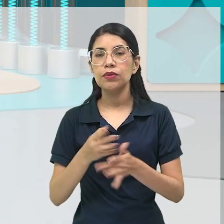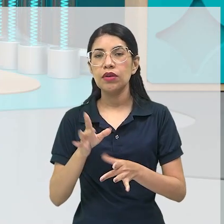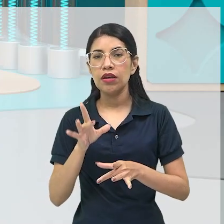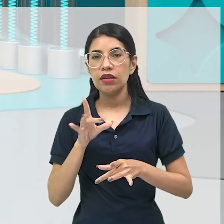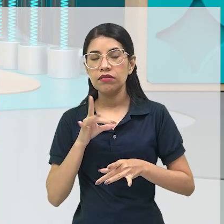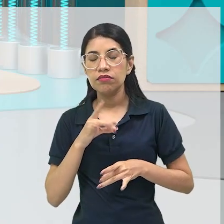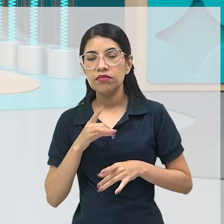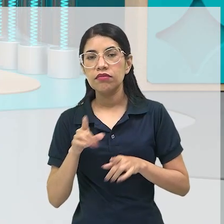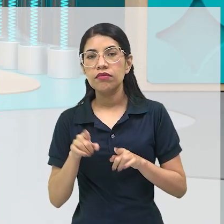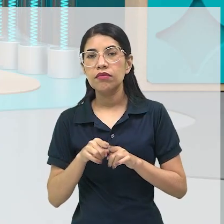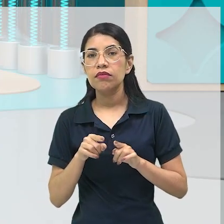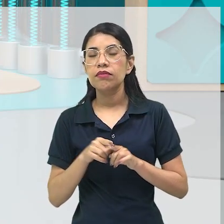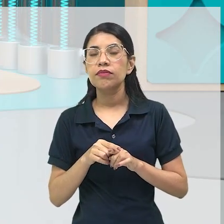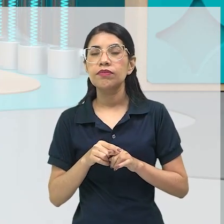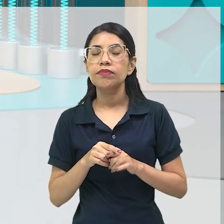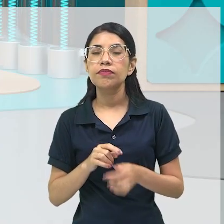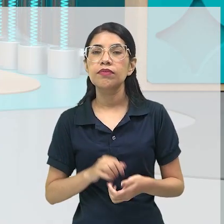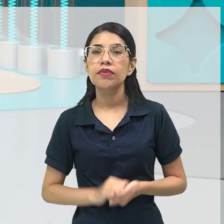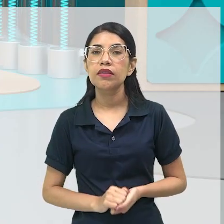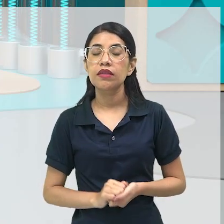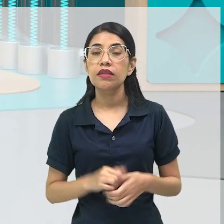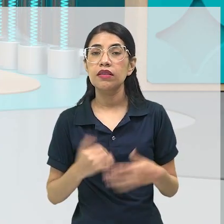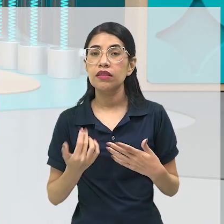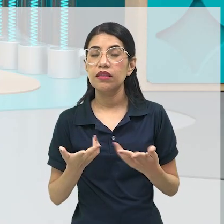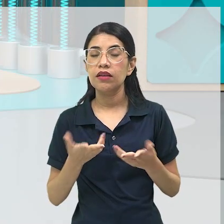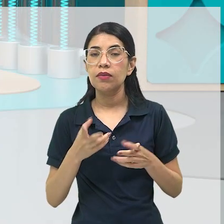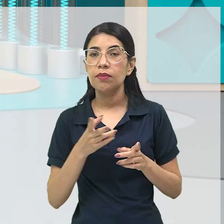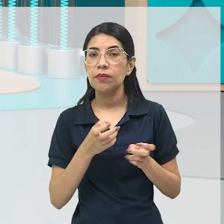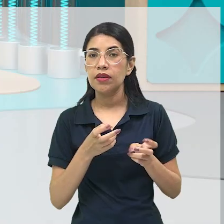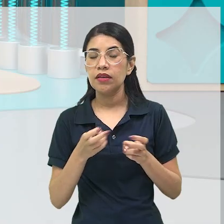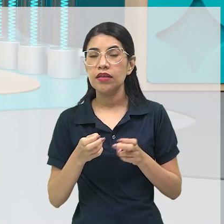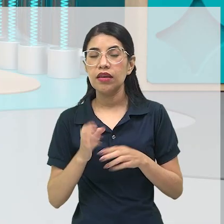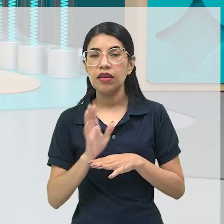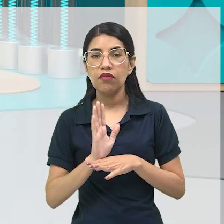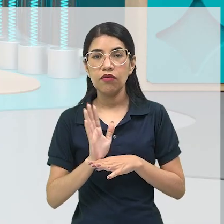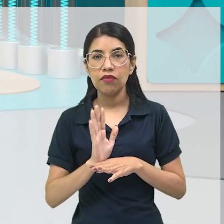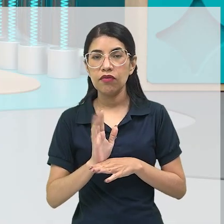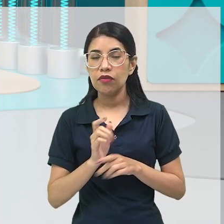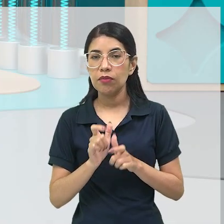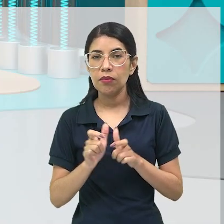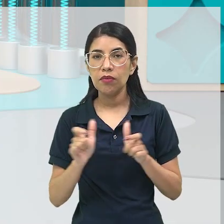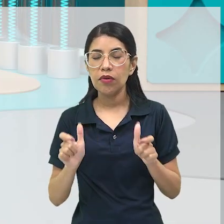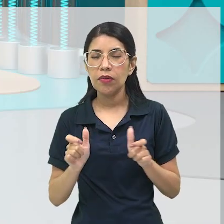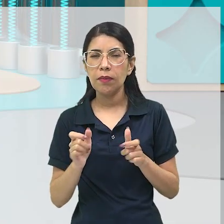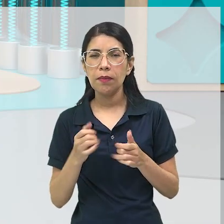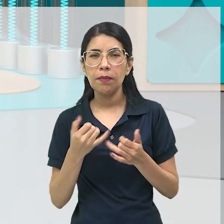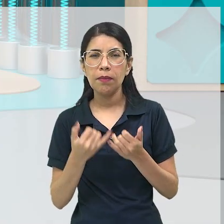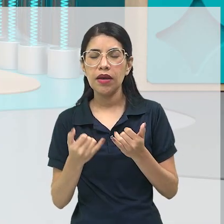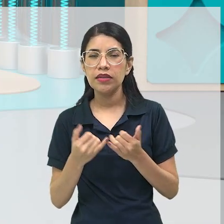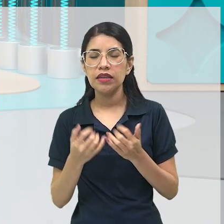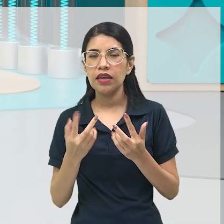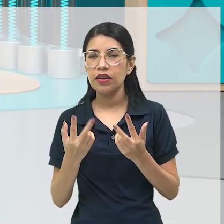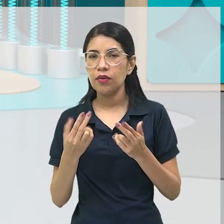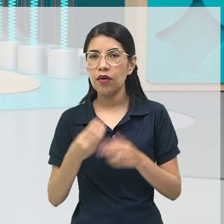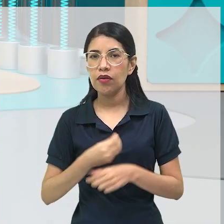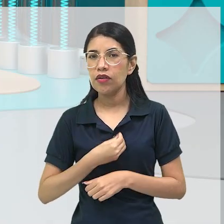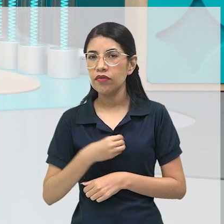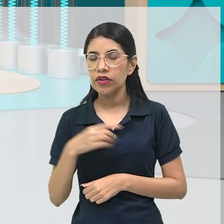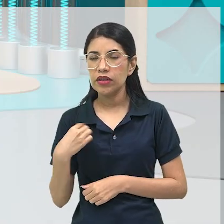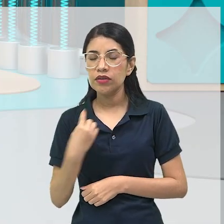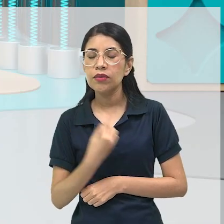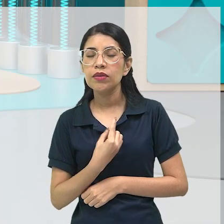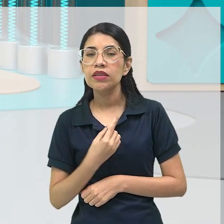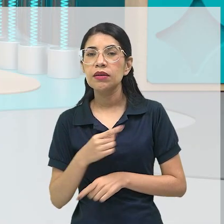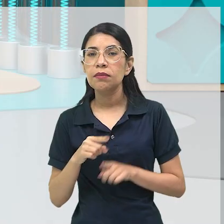interpretação. Aqui a gente vai perceber que muitos filmes a gente assiste e diz, nossa, parece estar falando de mim. Ou